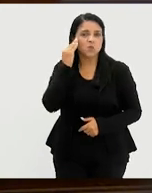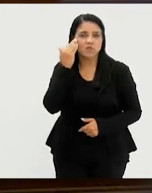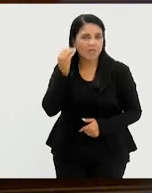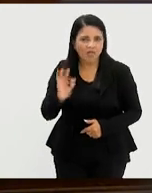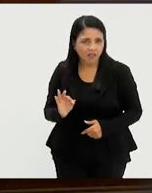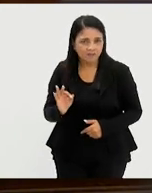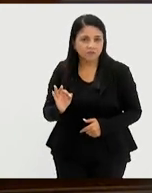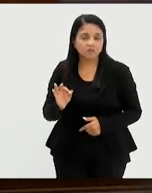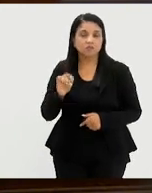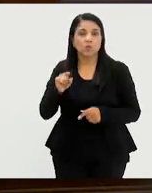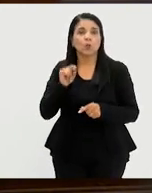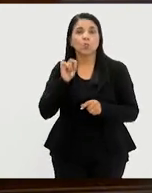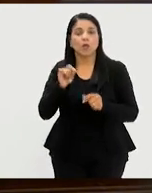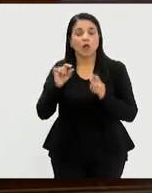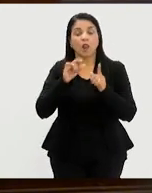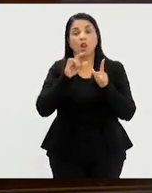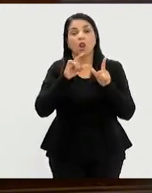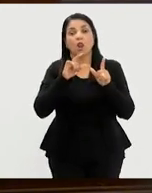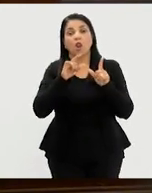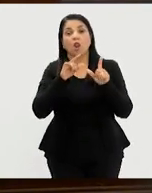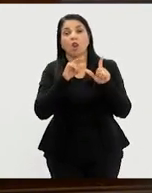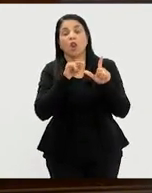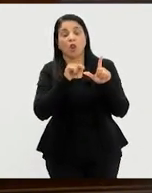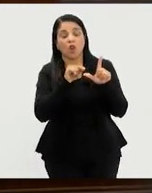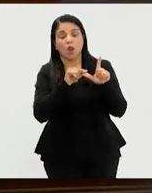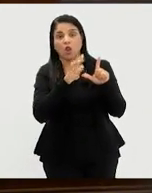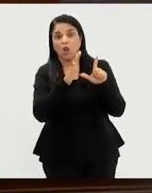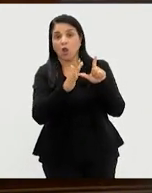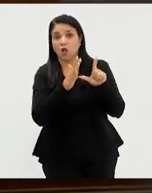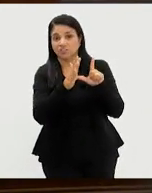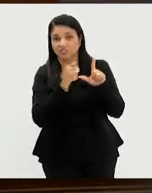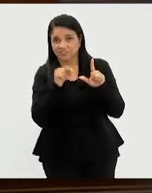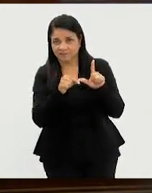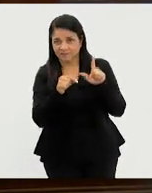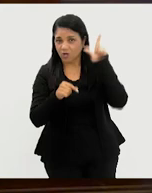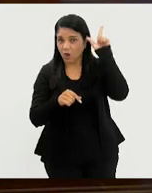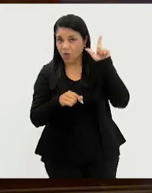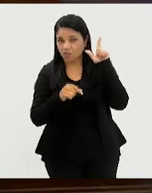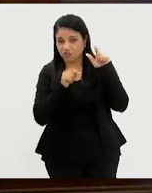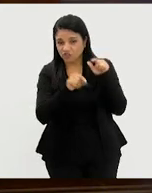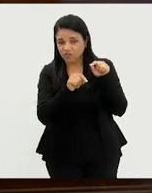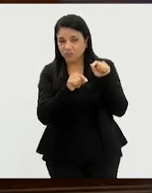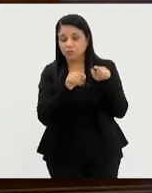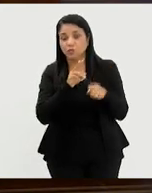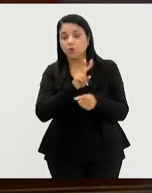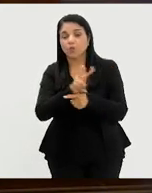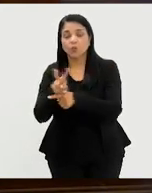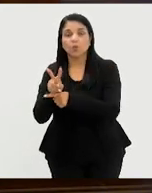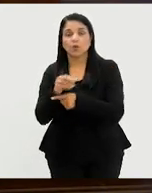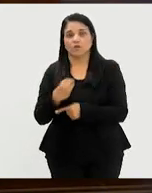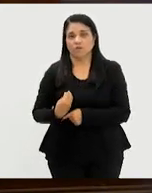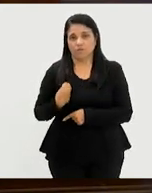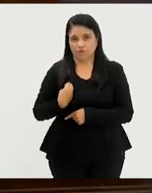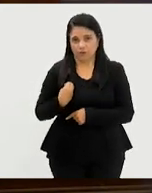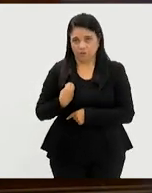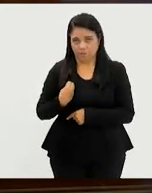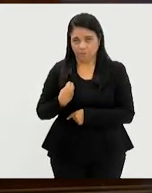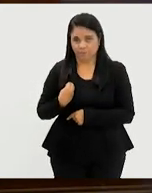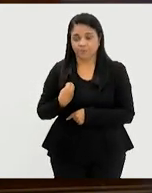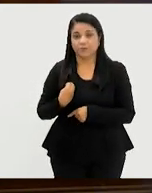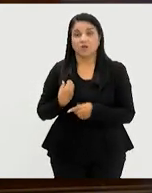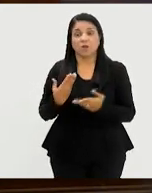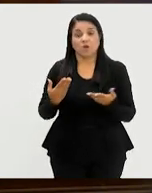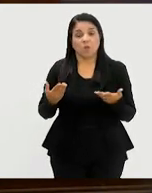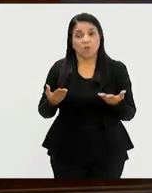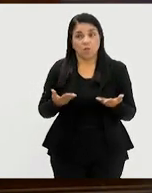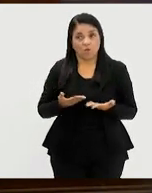lógica de Segurança Pública que resguarde o direito à Vida não só ele não compreende isso como hoje a gente